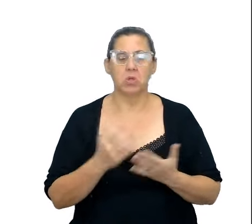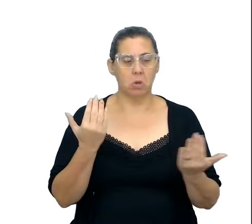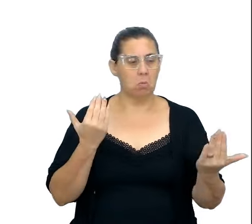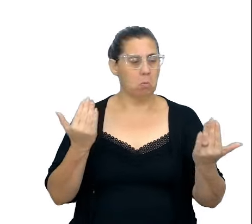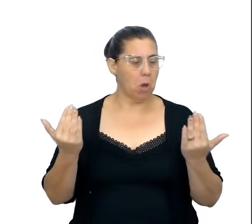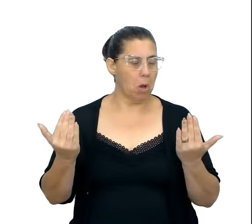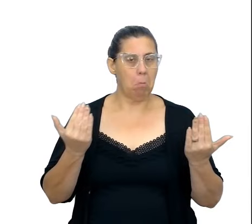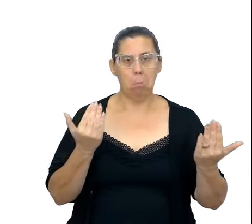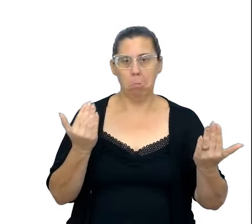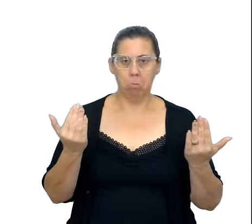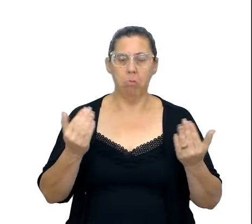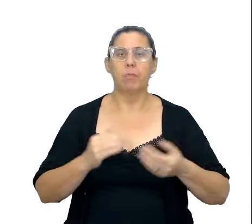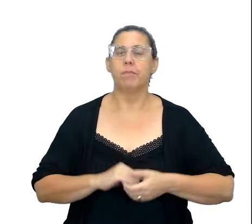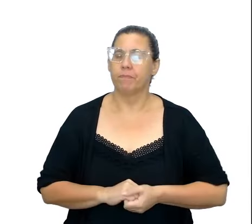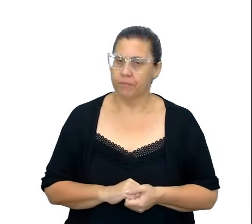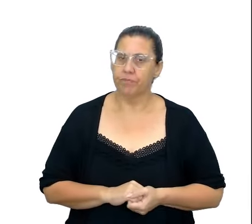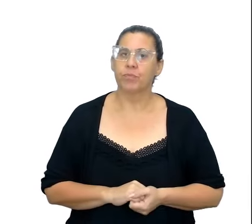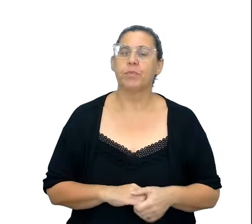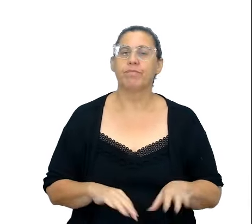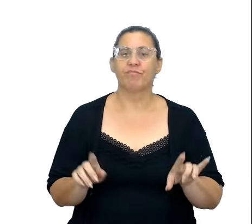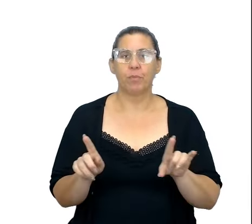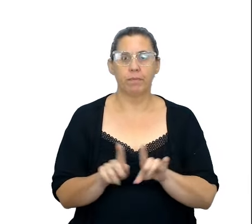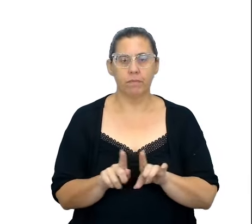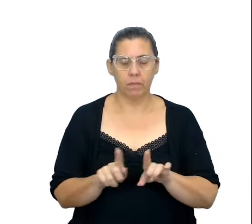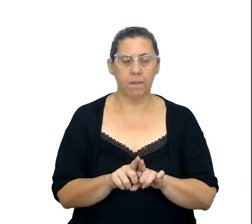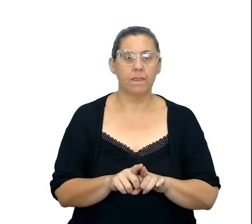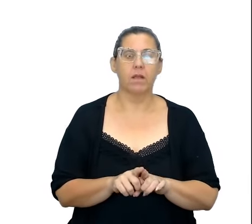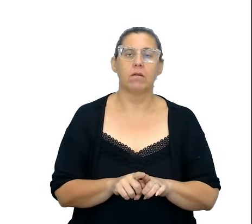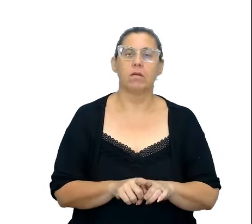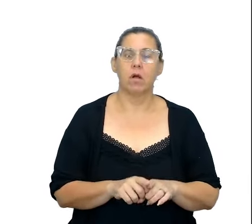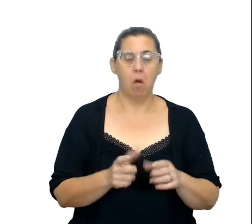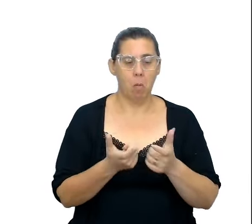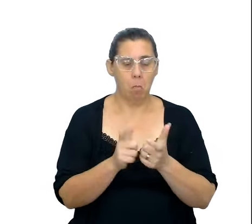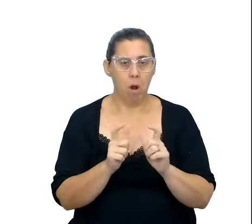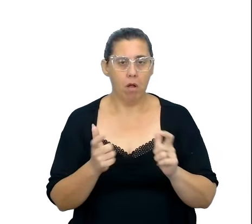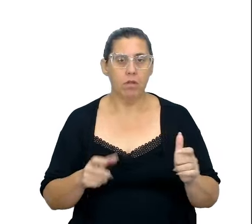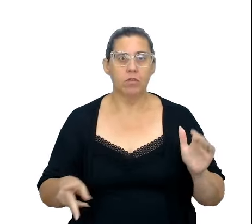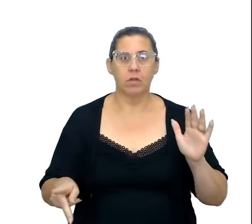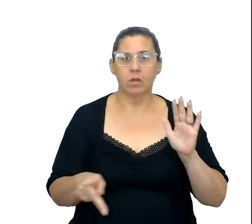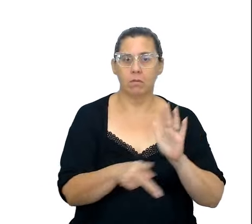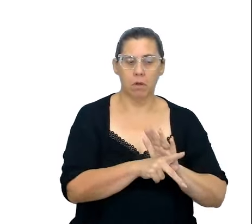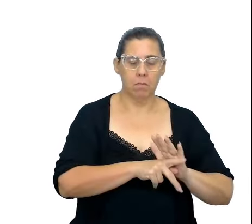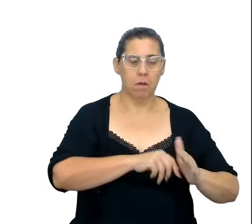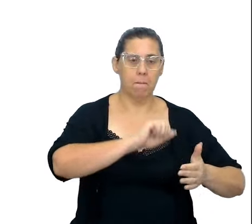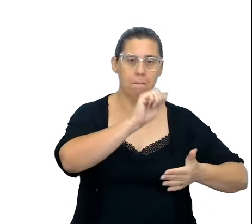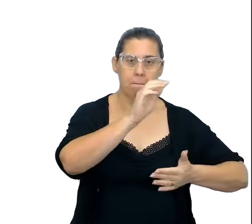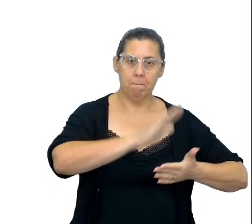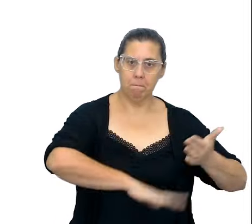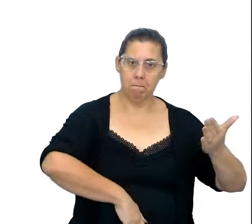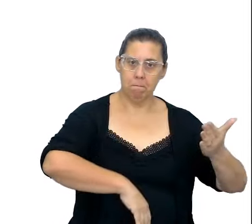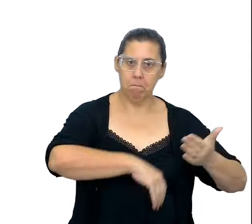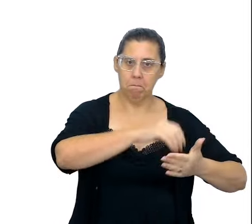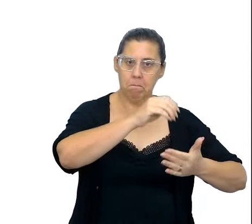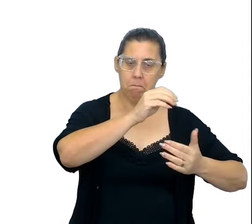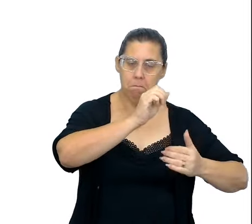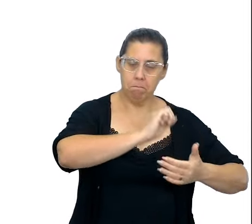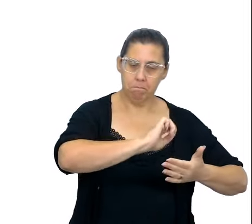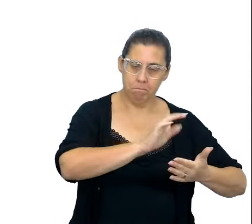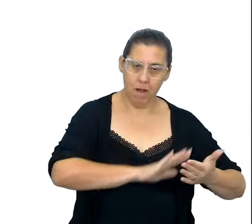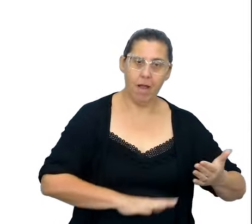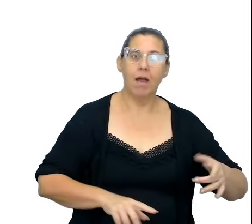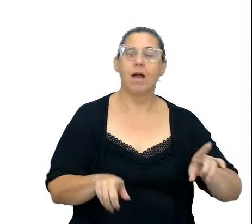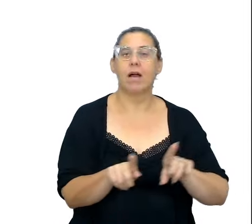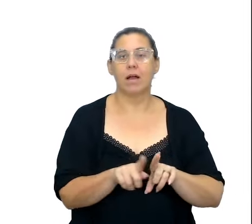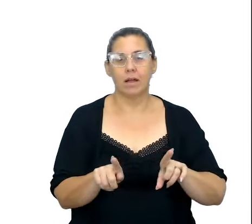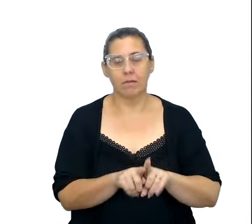comparação também, né? Ampliando aí, além daquilo que a própria atividade já proporciona para a gente, né? Então, fica